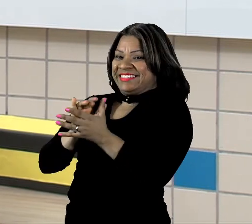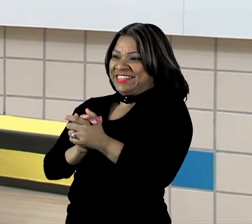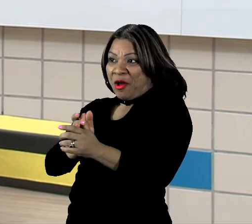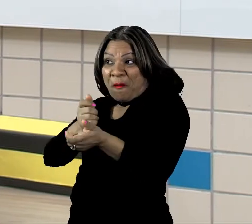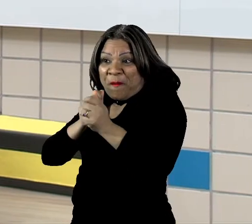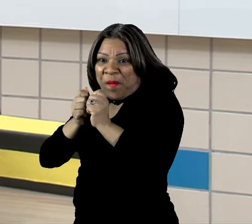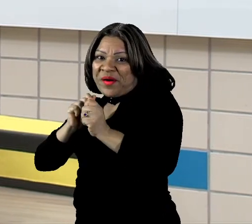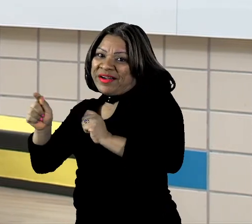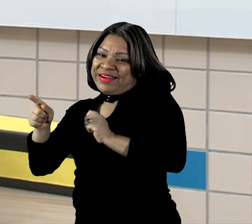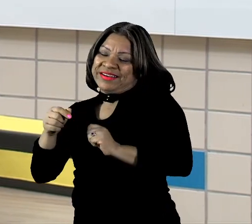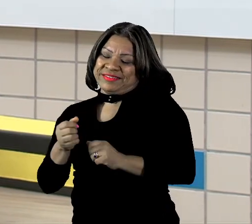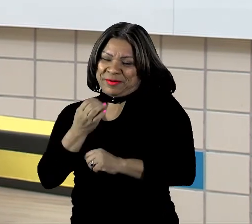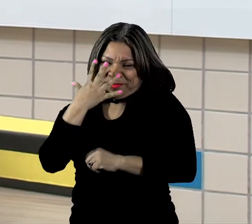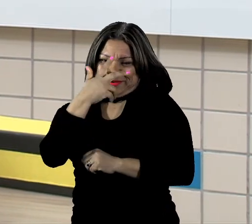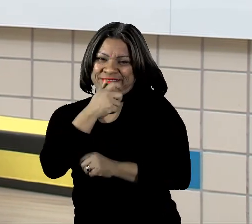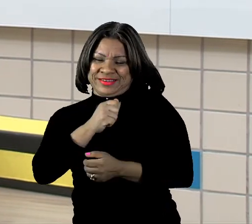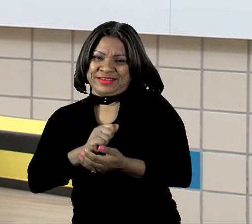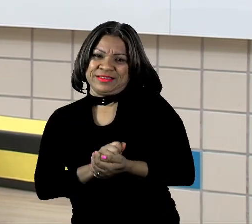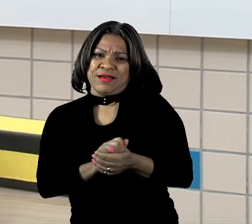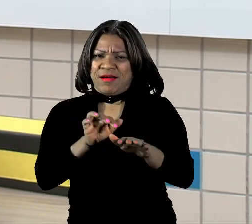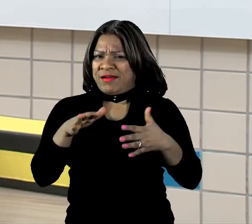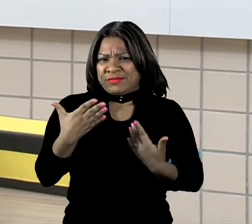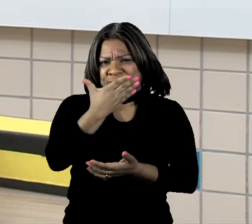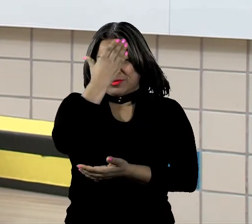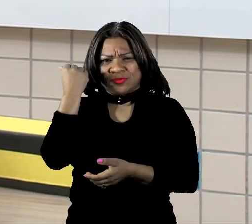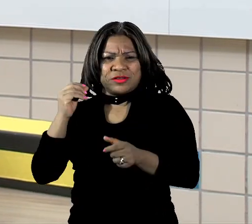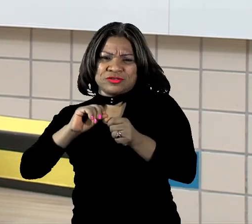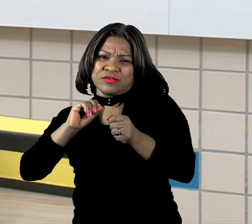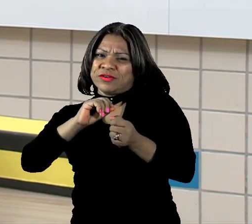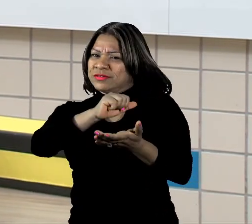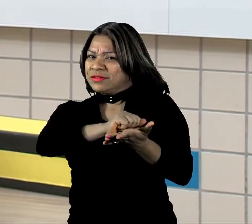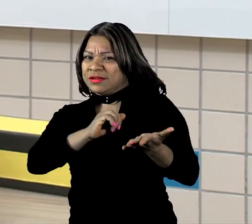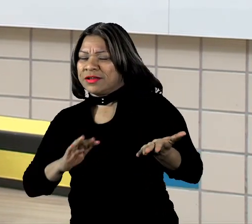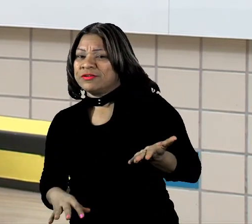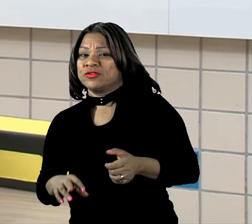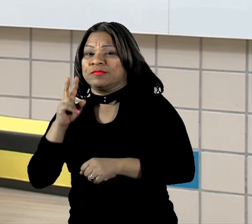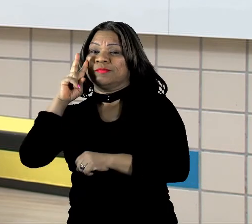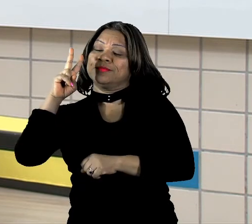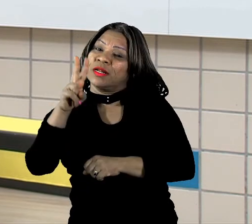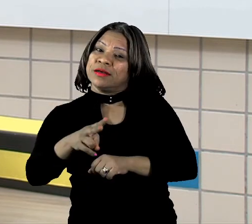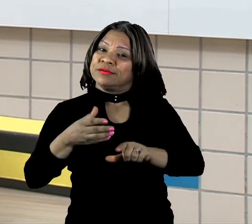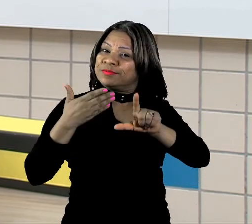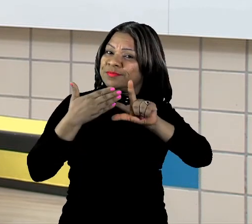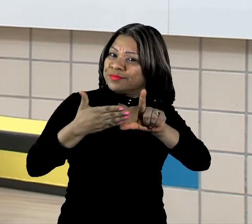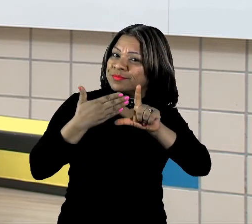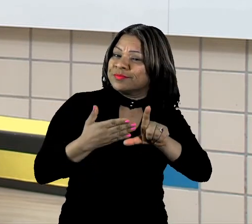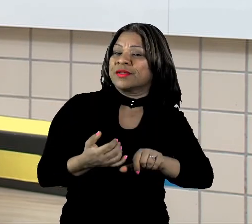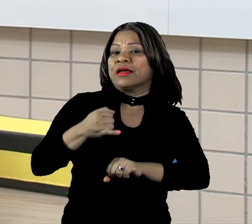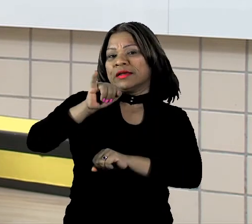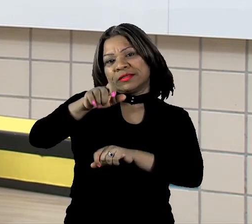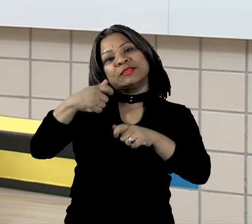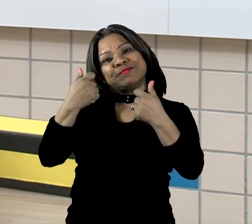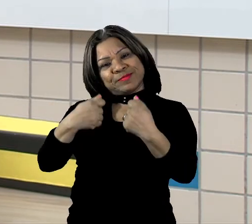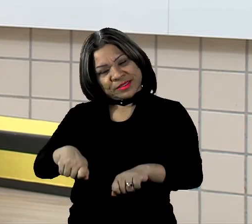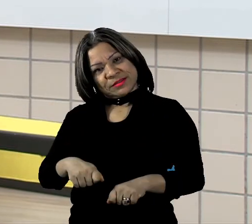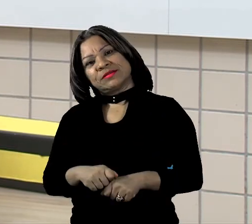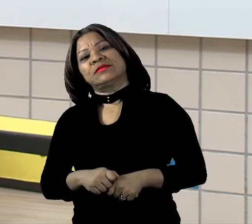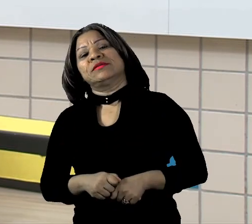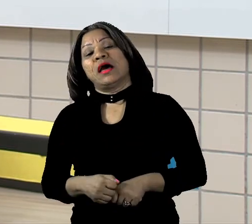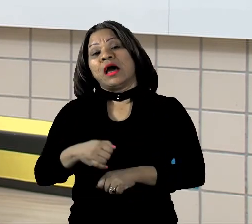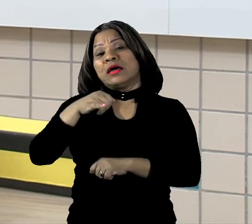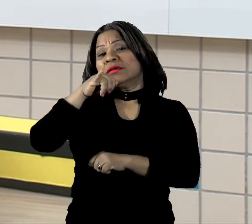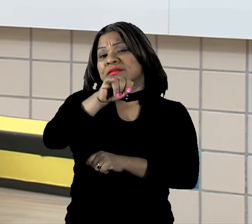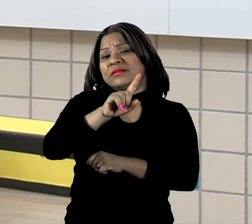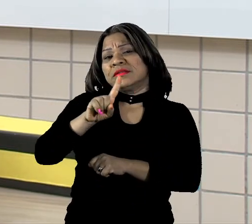Então, não esqueça de fazer as atividades, acesse a plataforma, assista a aula novamente se for preciso no canal do YouTube. Se não tem como, procura a